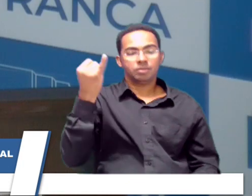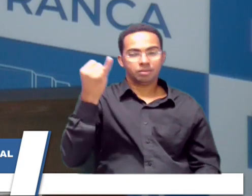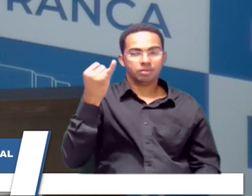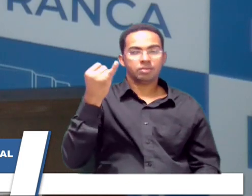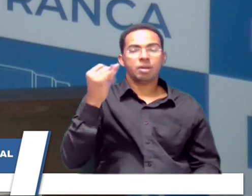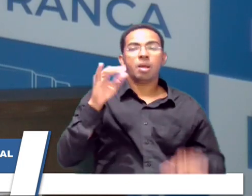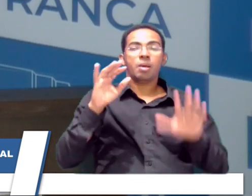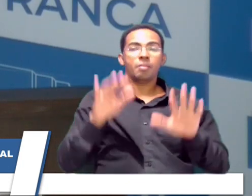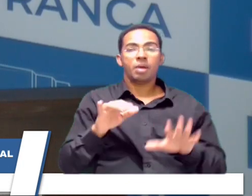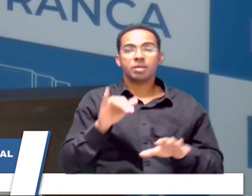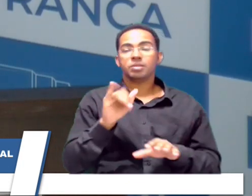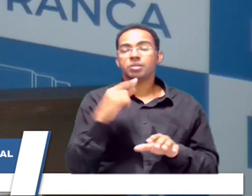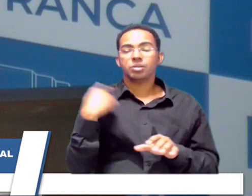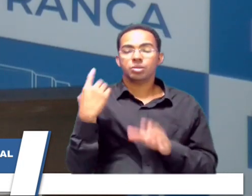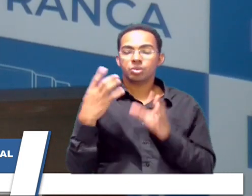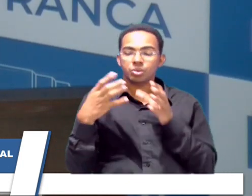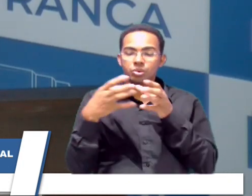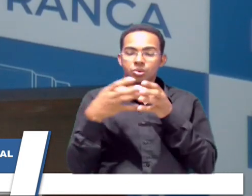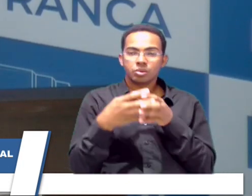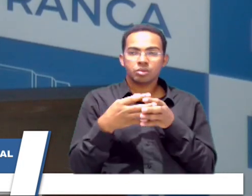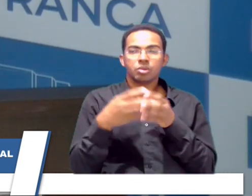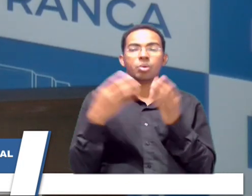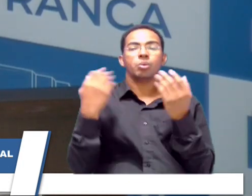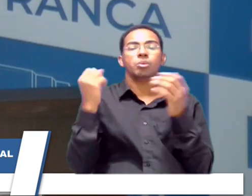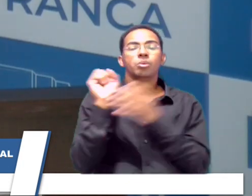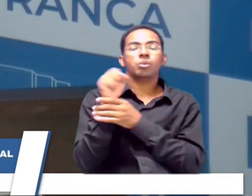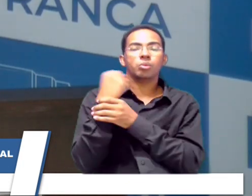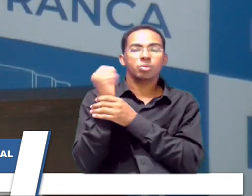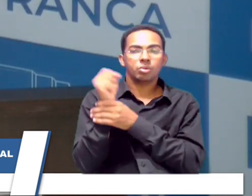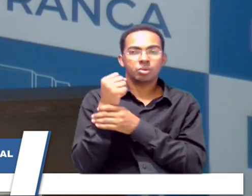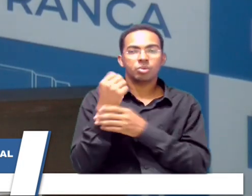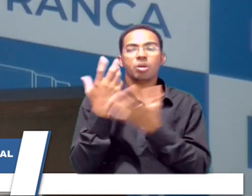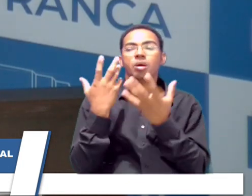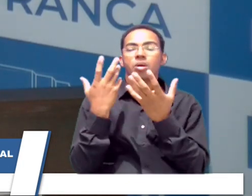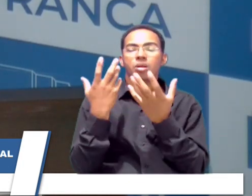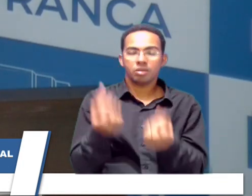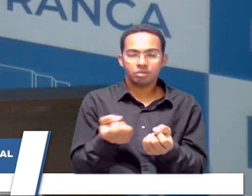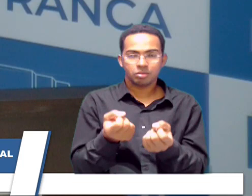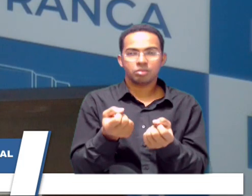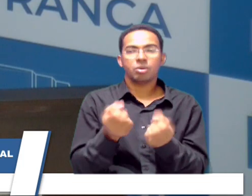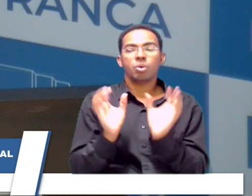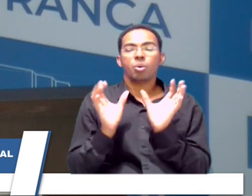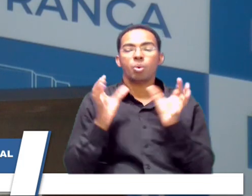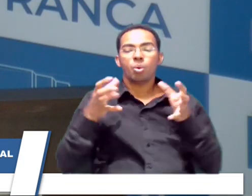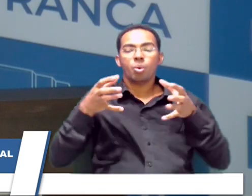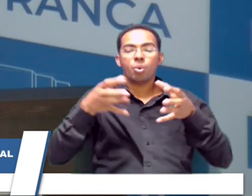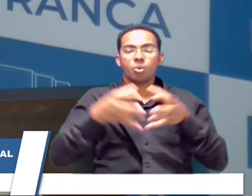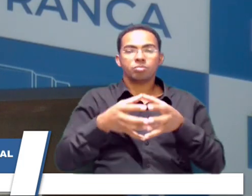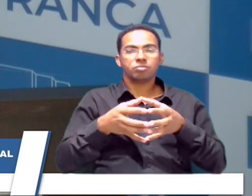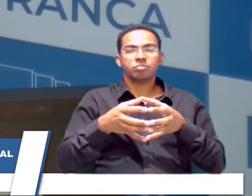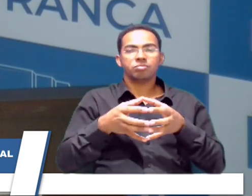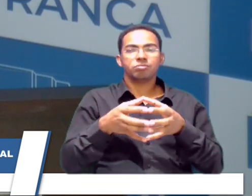se não fosse todos nós, todas as terapias, toda a aceitação, toda uma equipe,